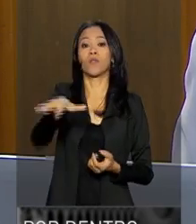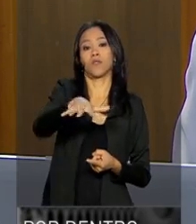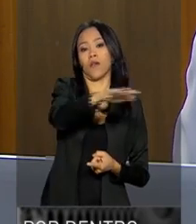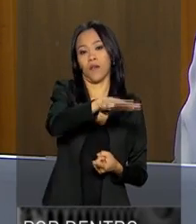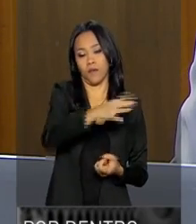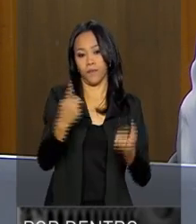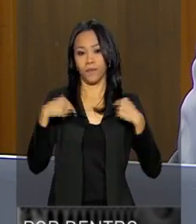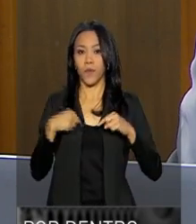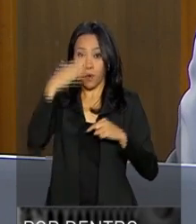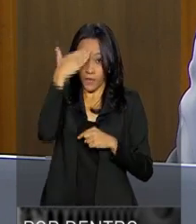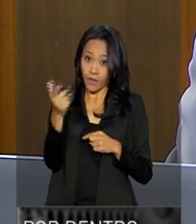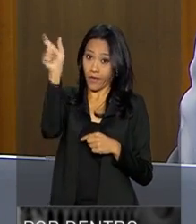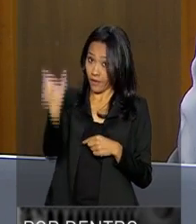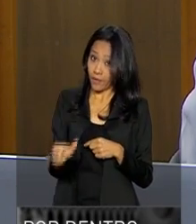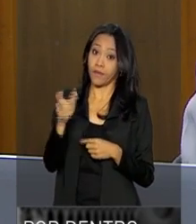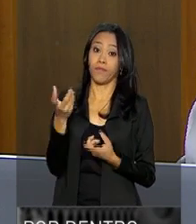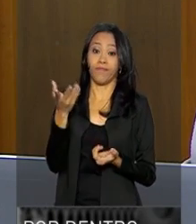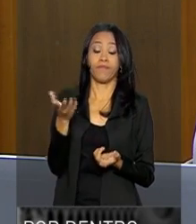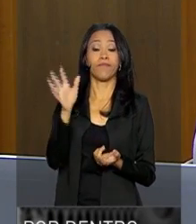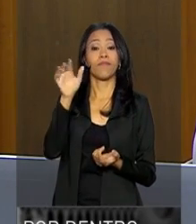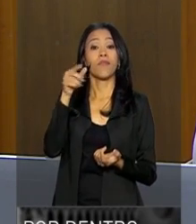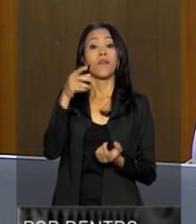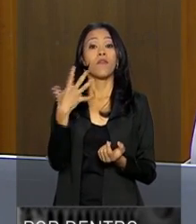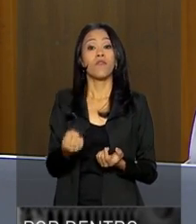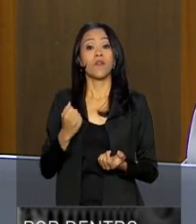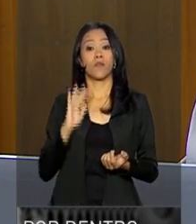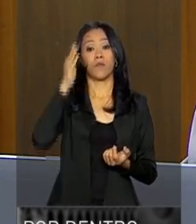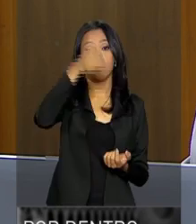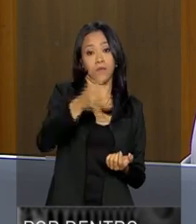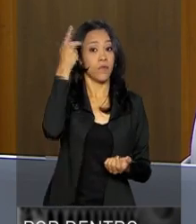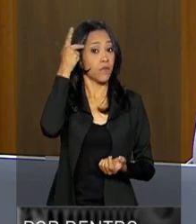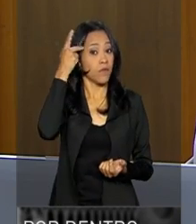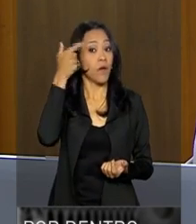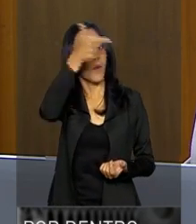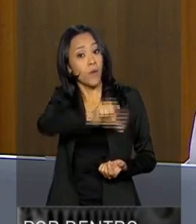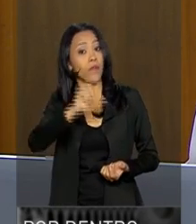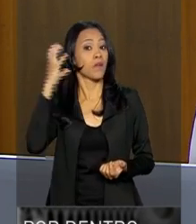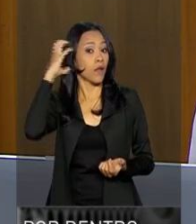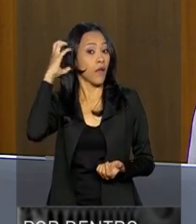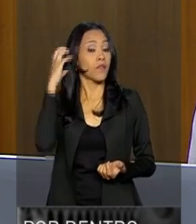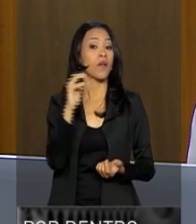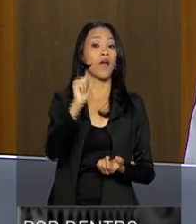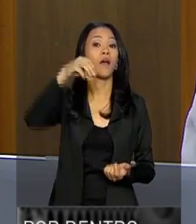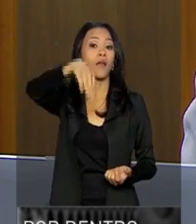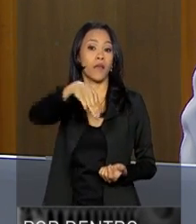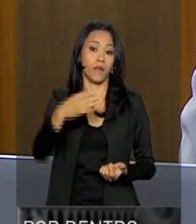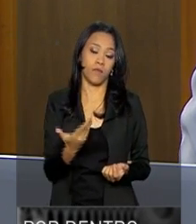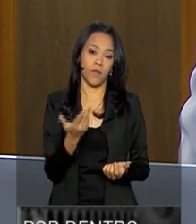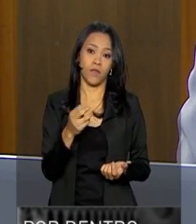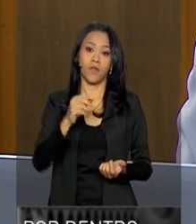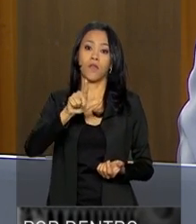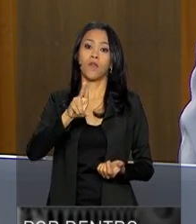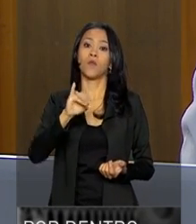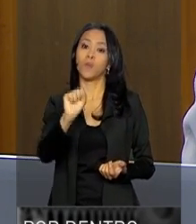fátima santos pela participação nós vamos agora são paulo capital da rádio capital a emi luiz carlos ramos com a gente na